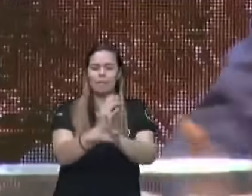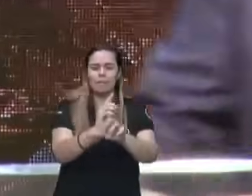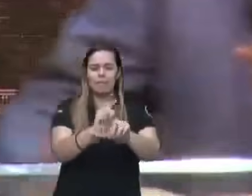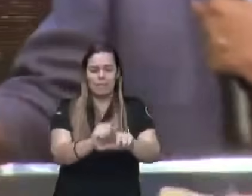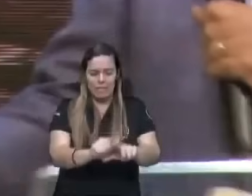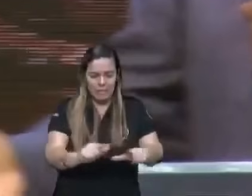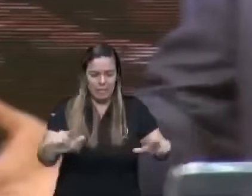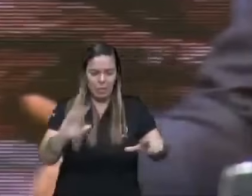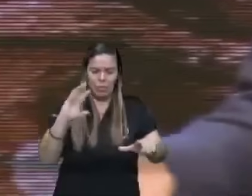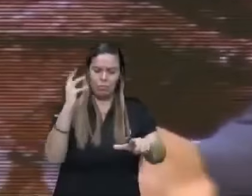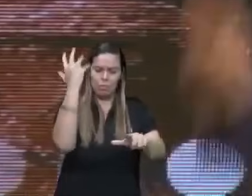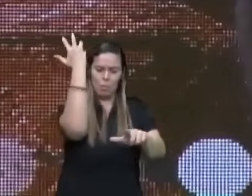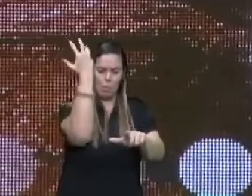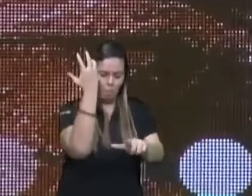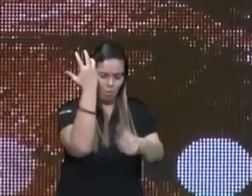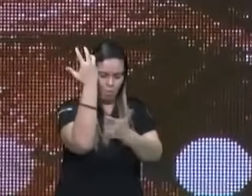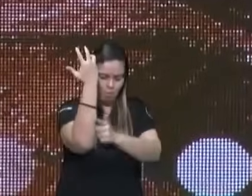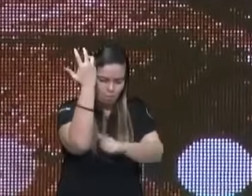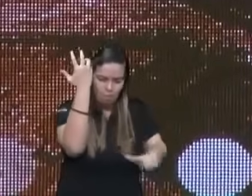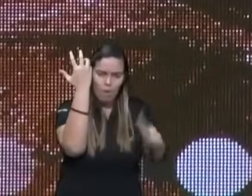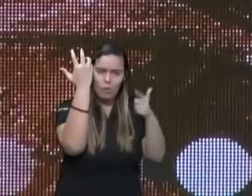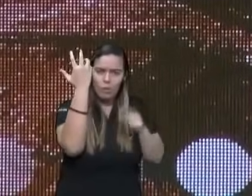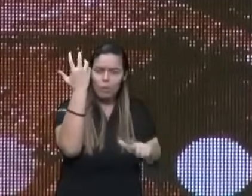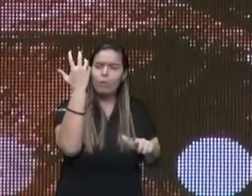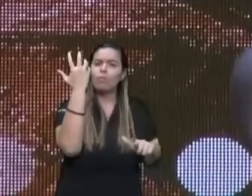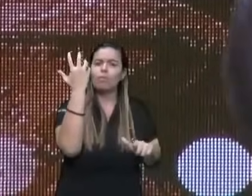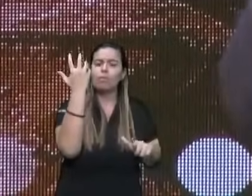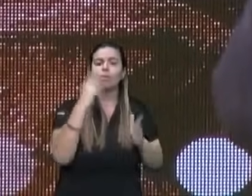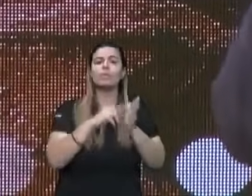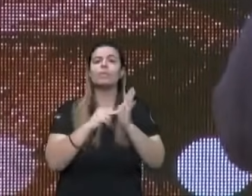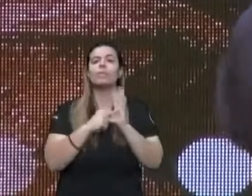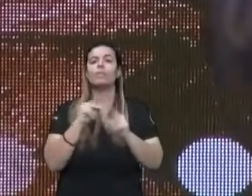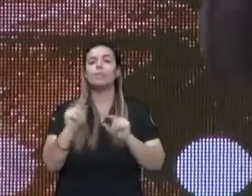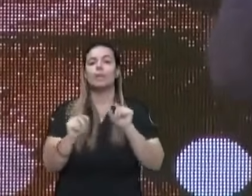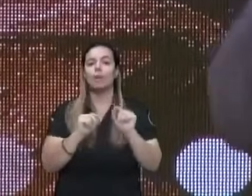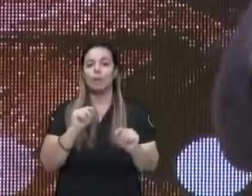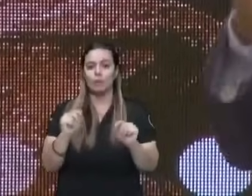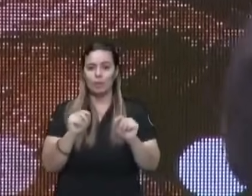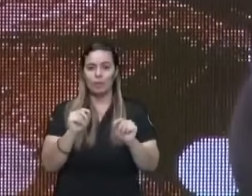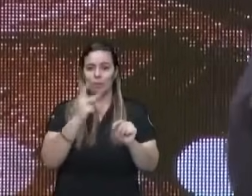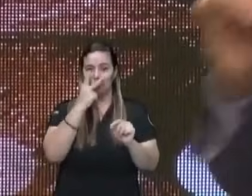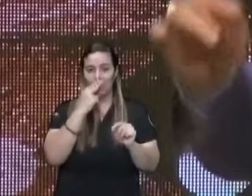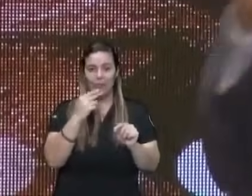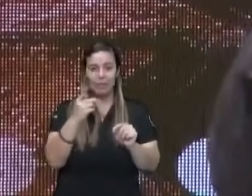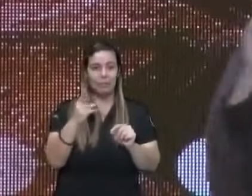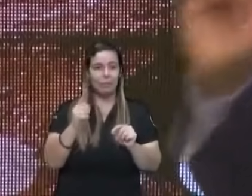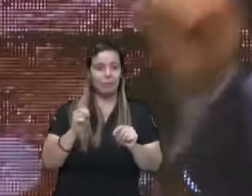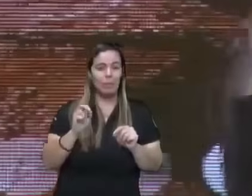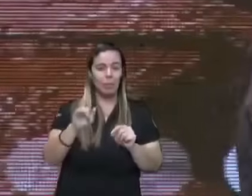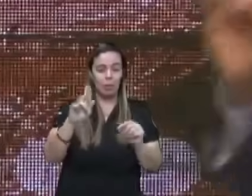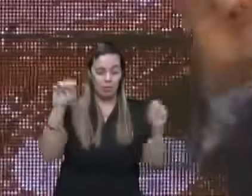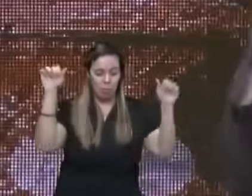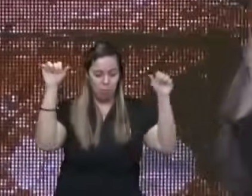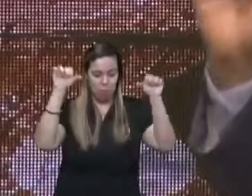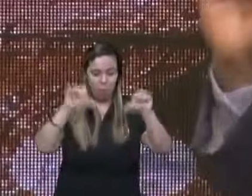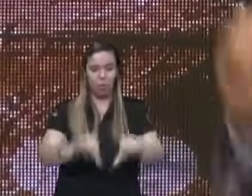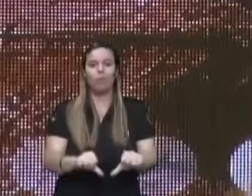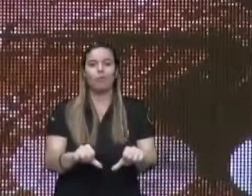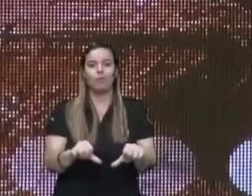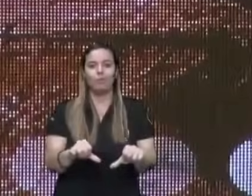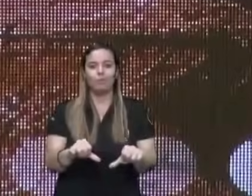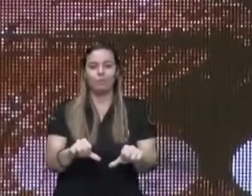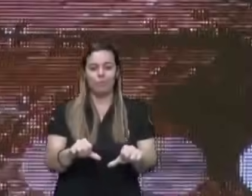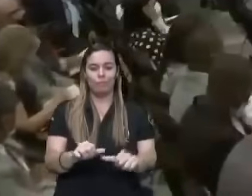vai dizer que vai habitar nos lugares secos? Sabe o que, é que isso quer dizer? Vai habitar no pior lugar que o deserto possa